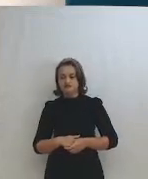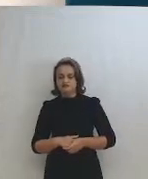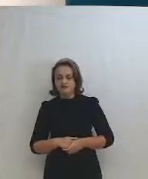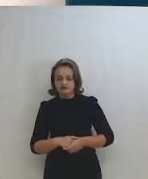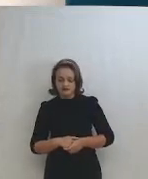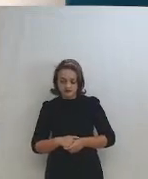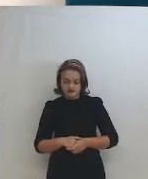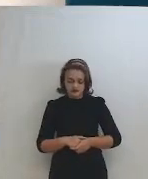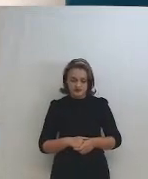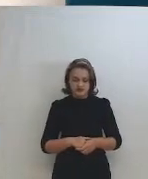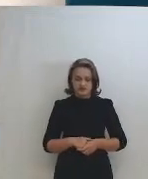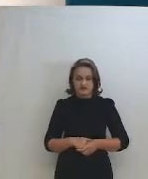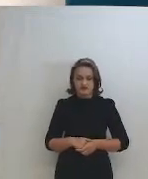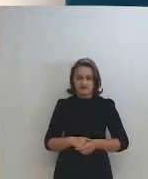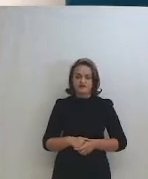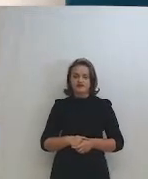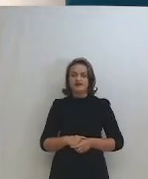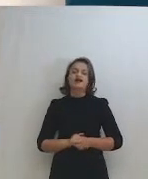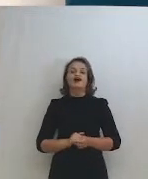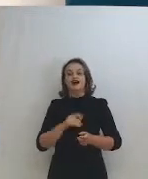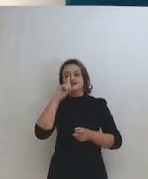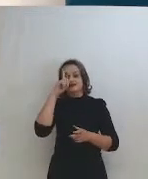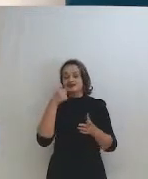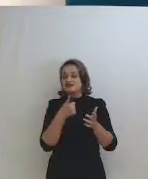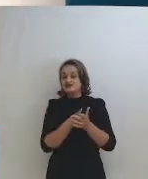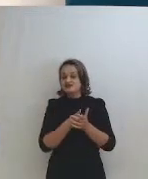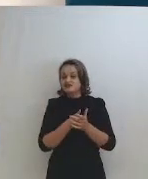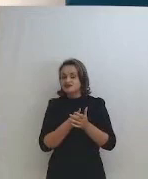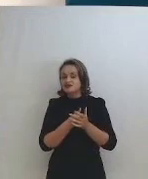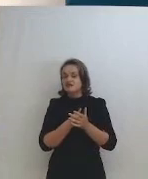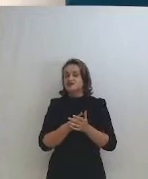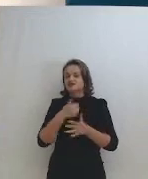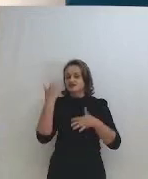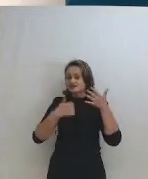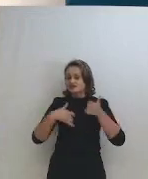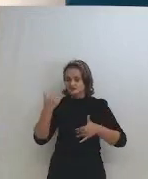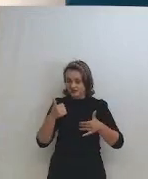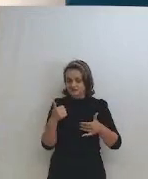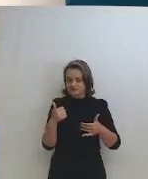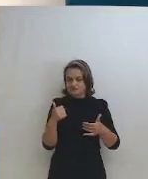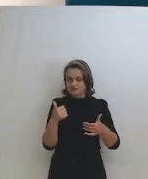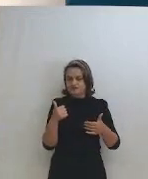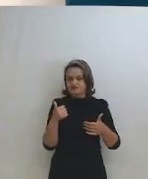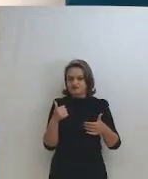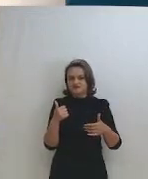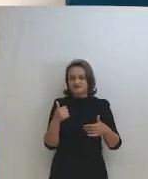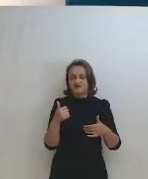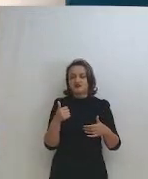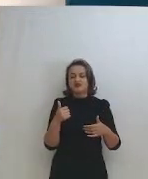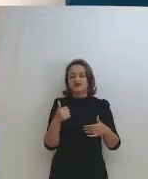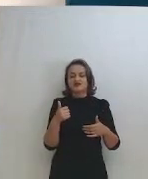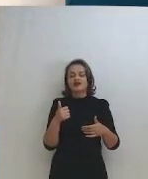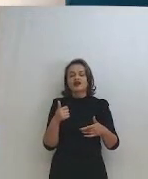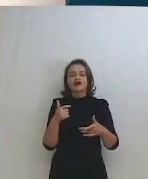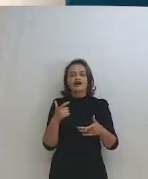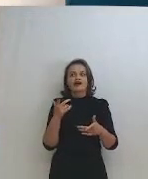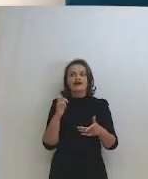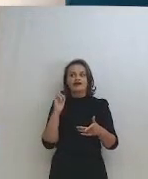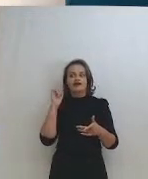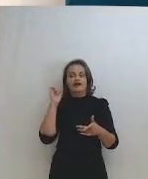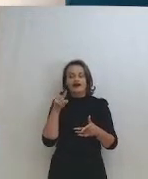a decisão que determinou a segregação, primeiramente, ela vem lastreada em